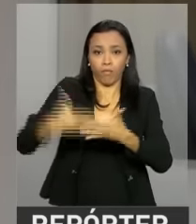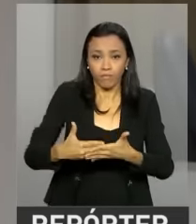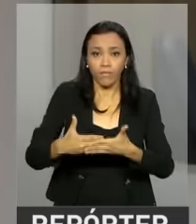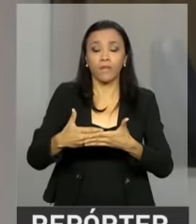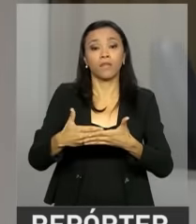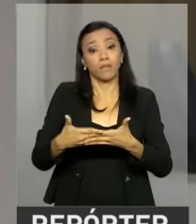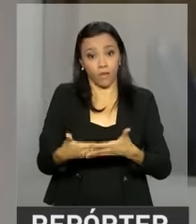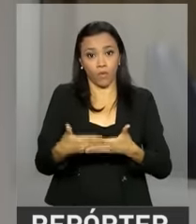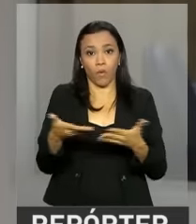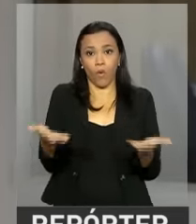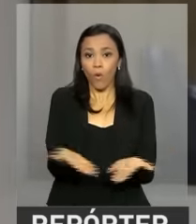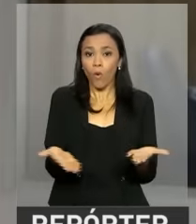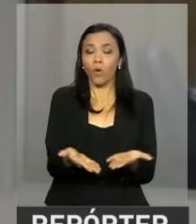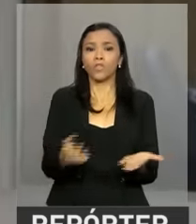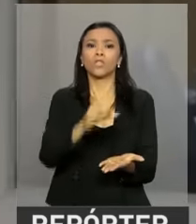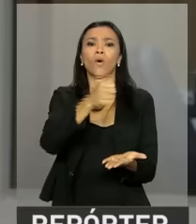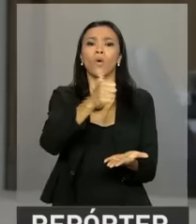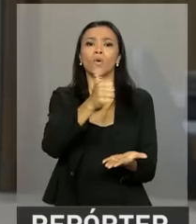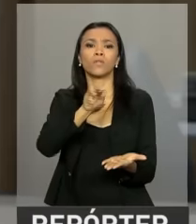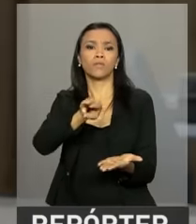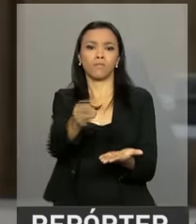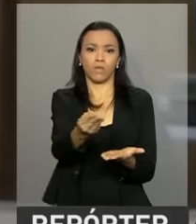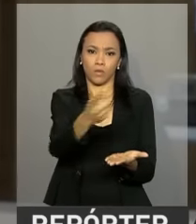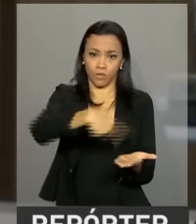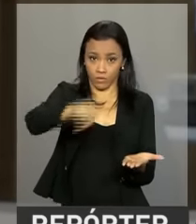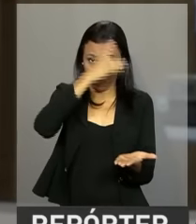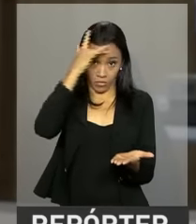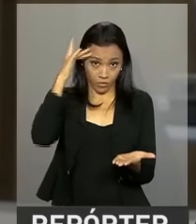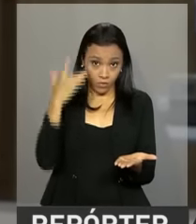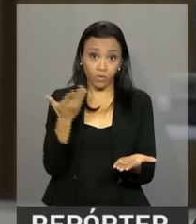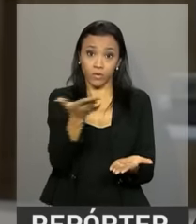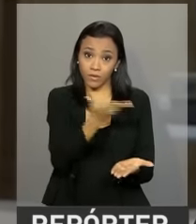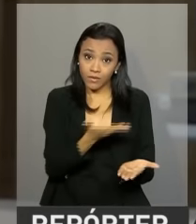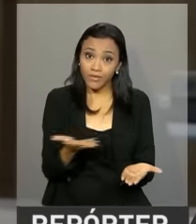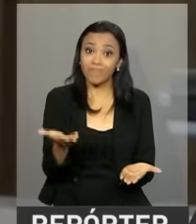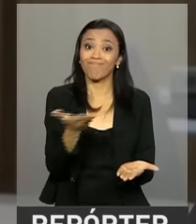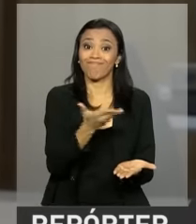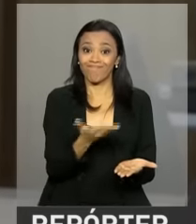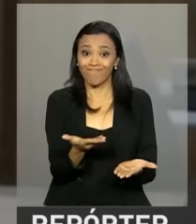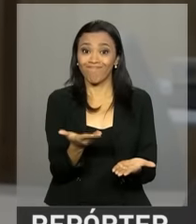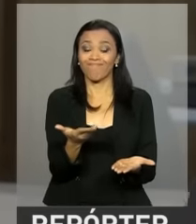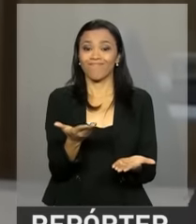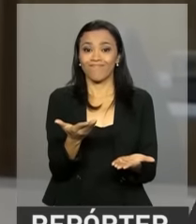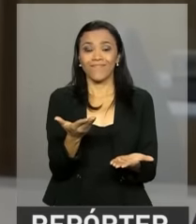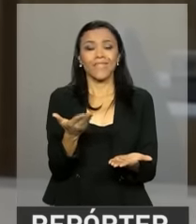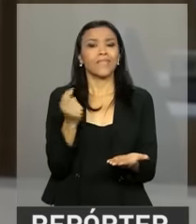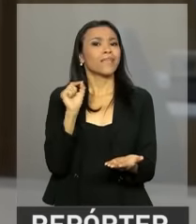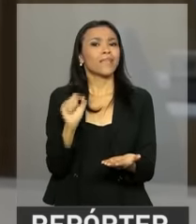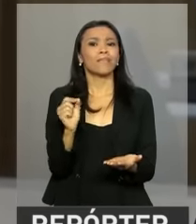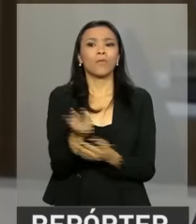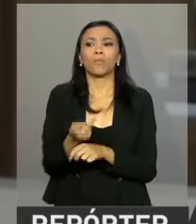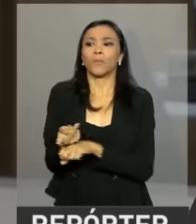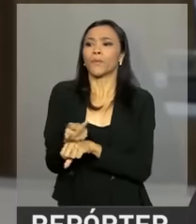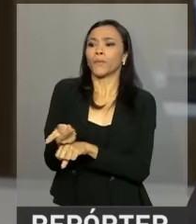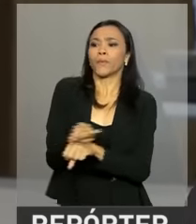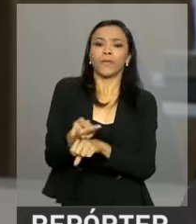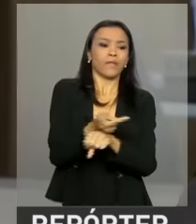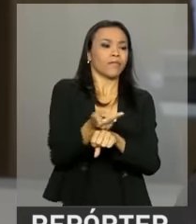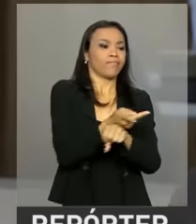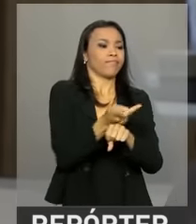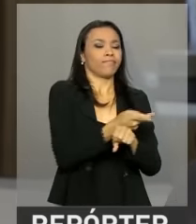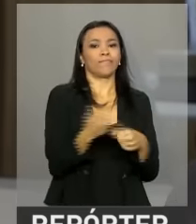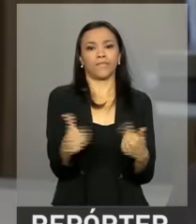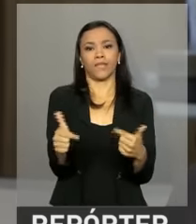hoje nós temos em torno de 11 milhões de brasileiros que nas Ruas das suas cidades procuram uma oportunidade de